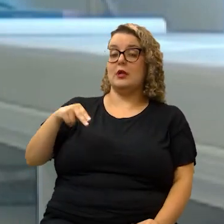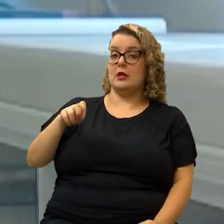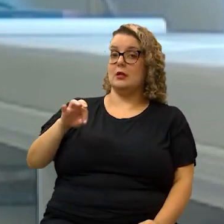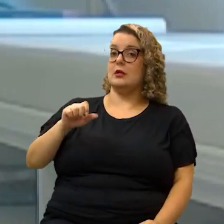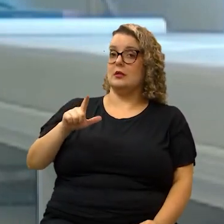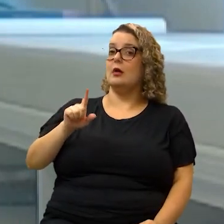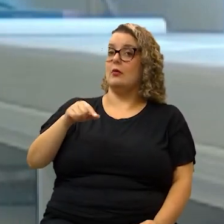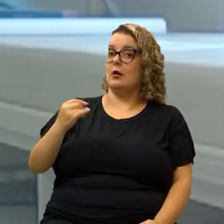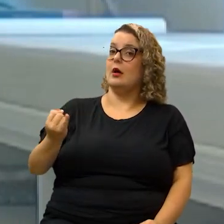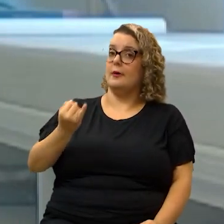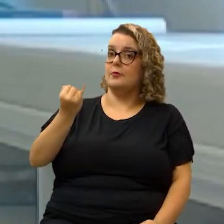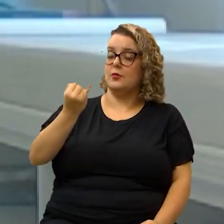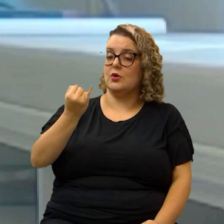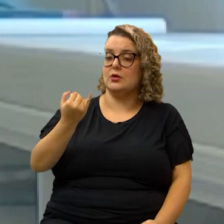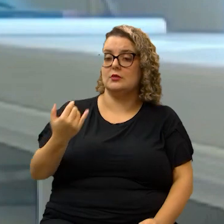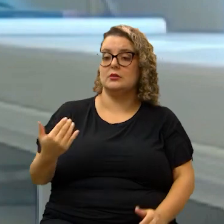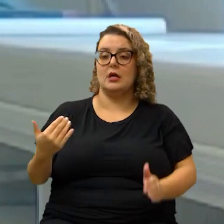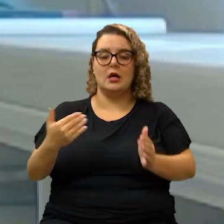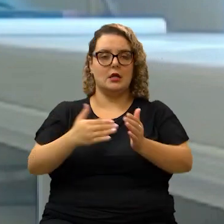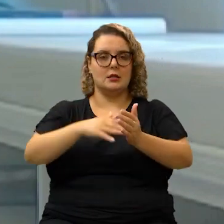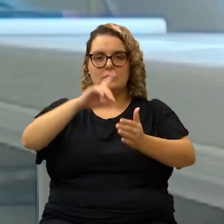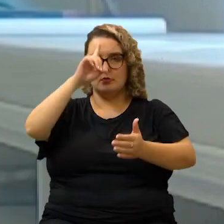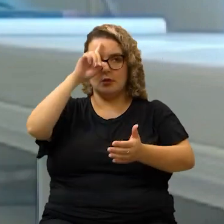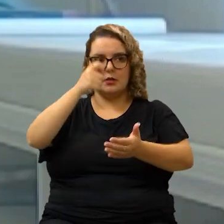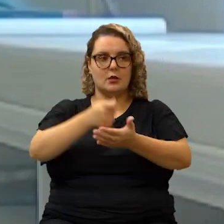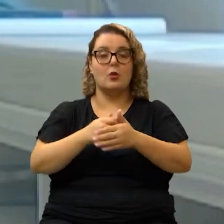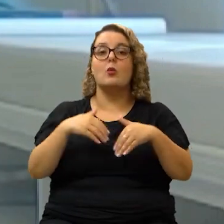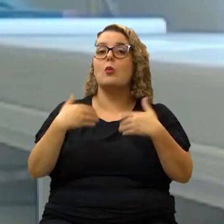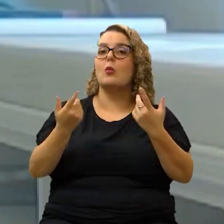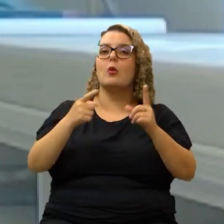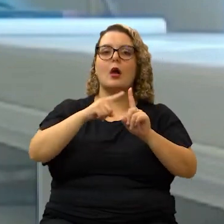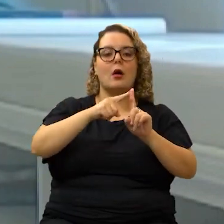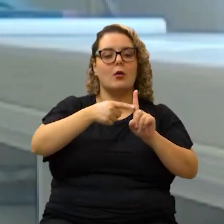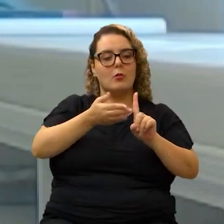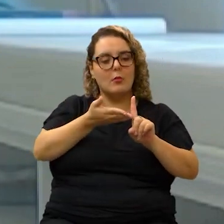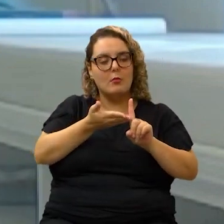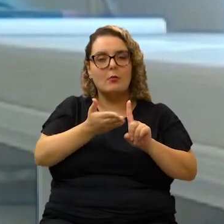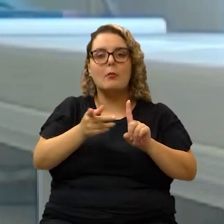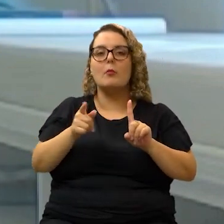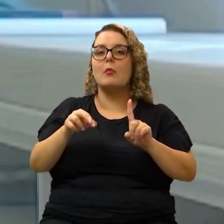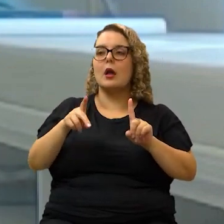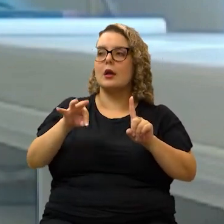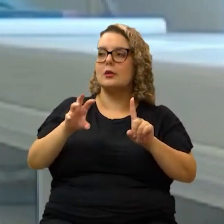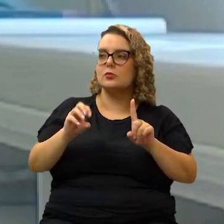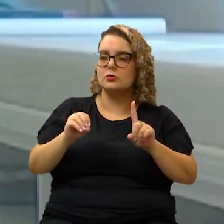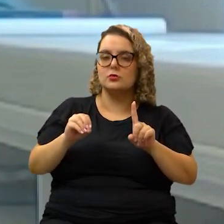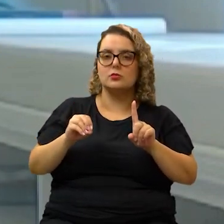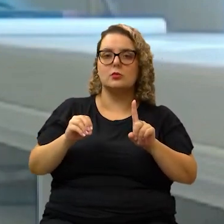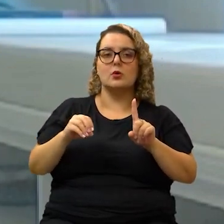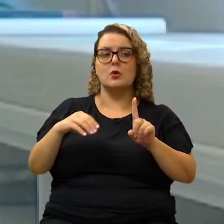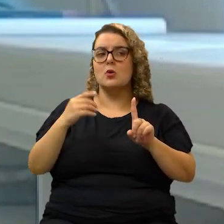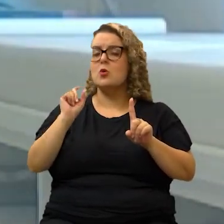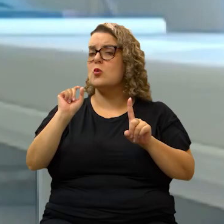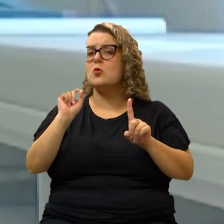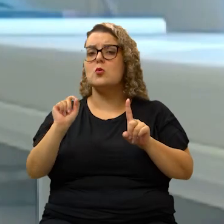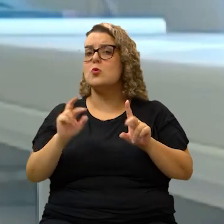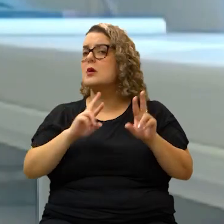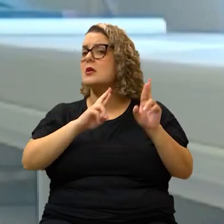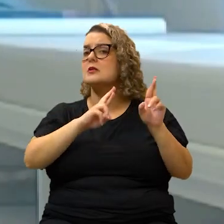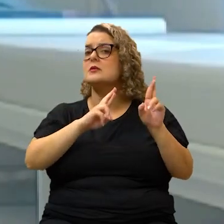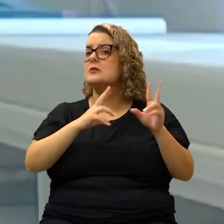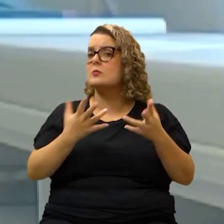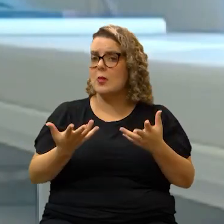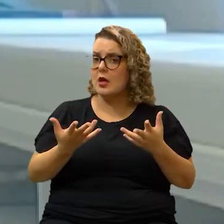tipo de parto é melhor na tua situação, o que que você espera dessa gestação,